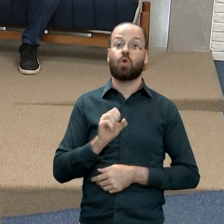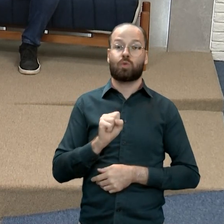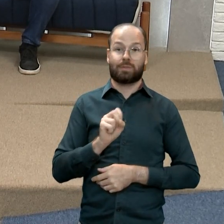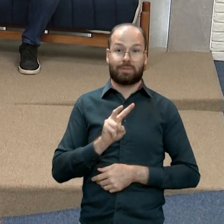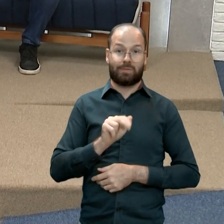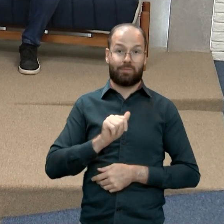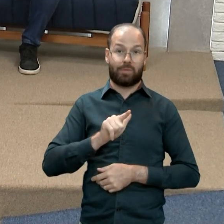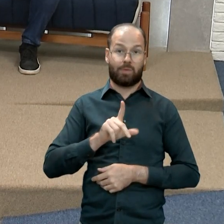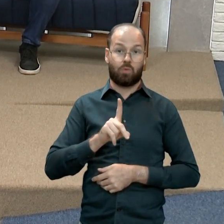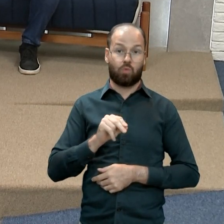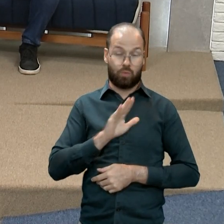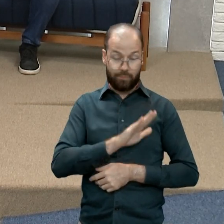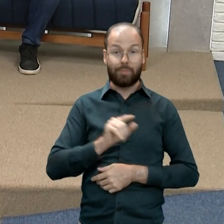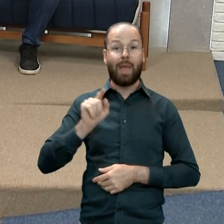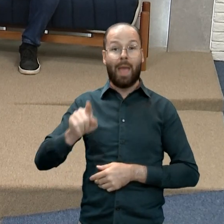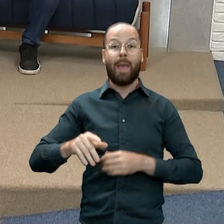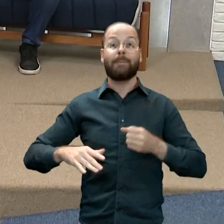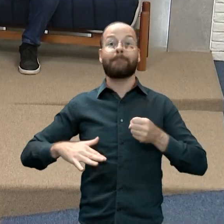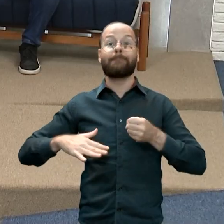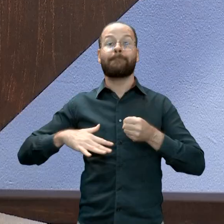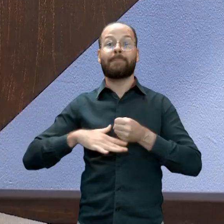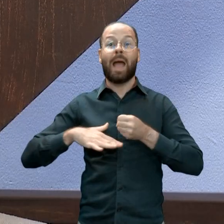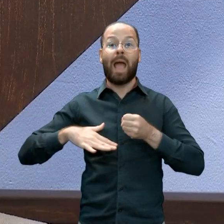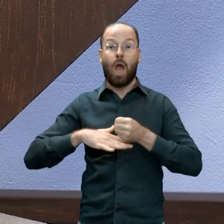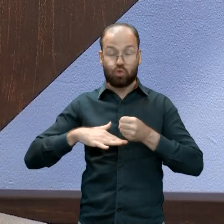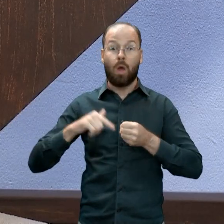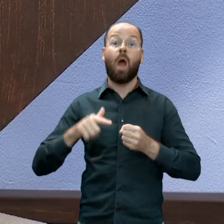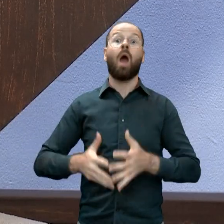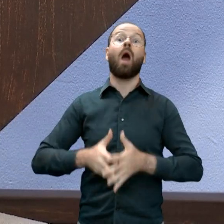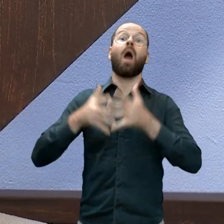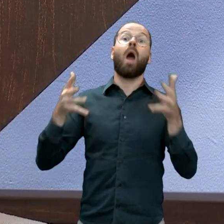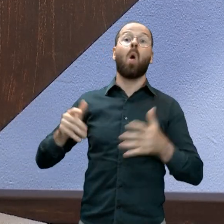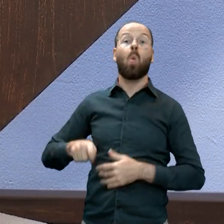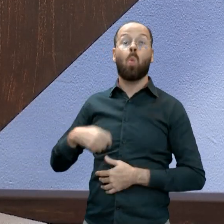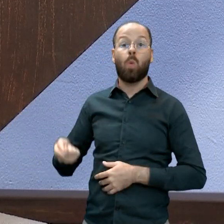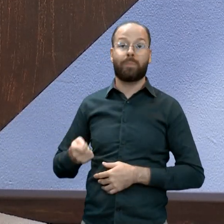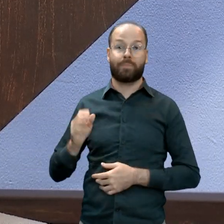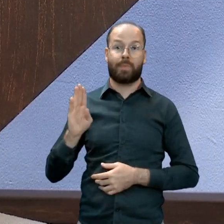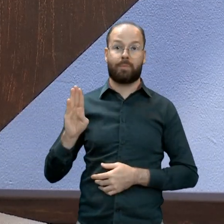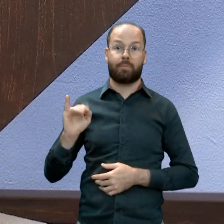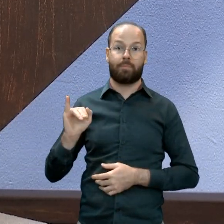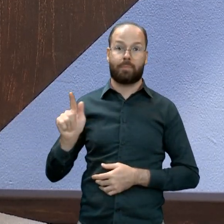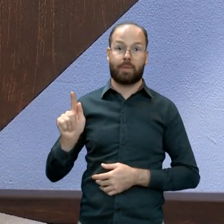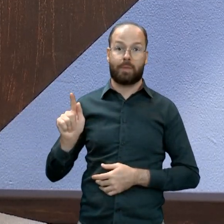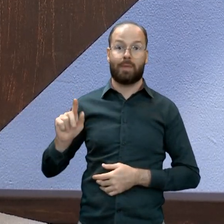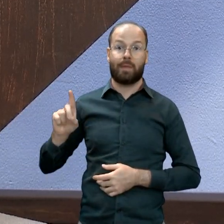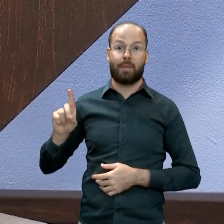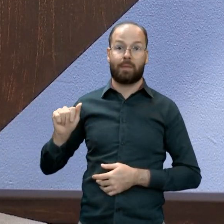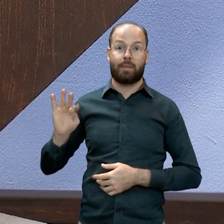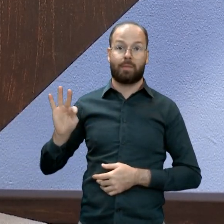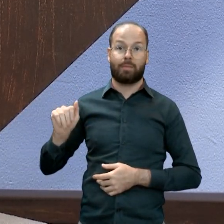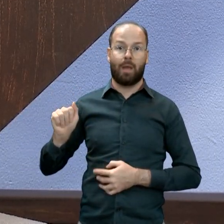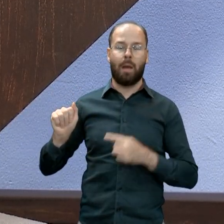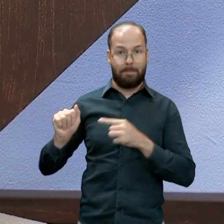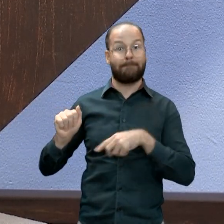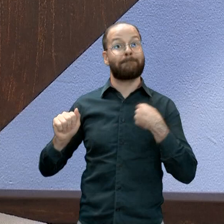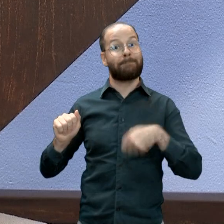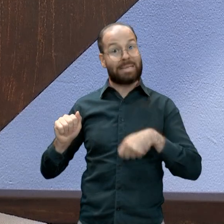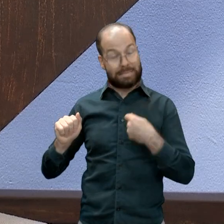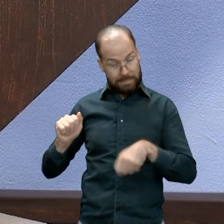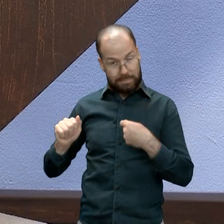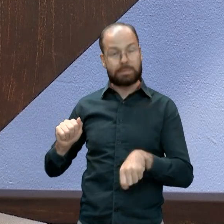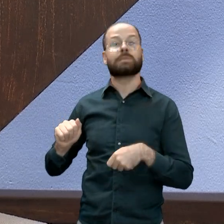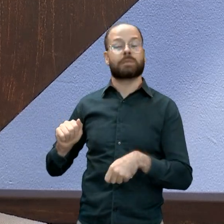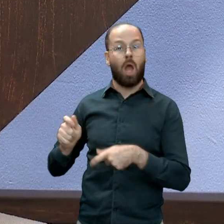né, que nós costumamos chamar de Big Data, né, ele deve ser calibrado. E essa calibragem